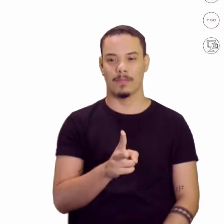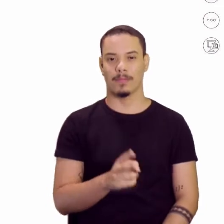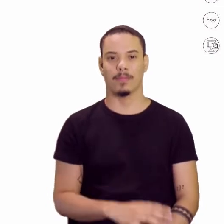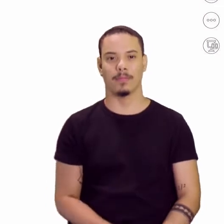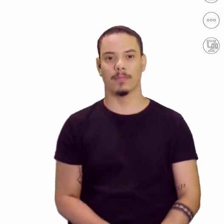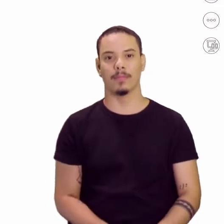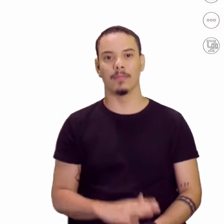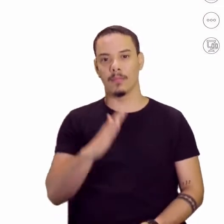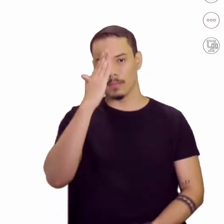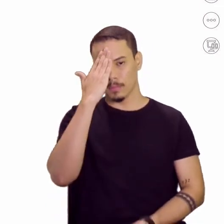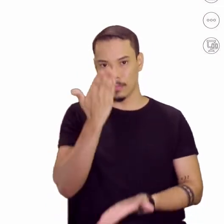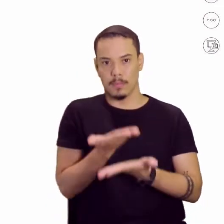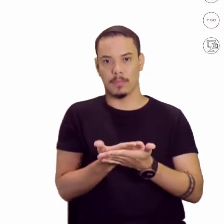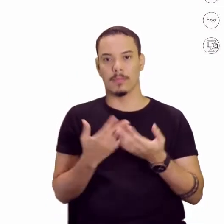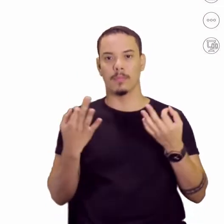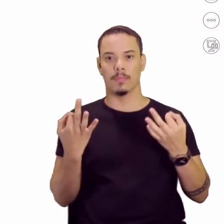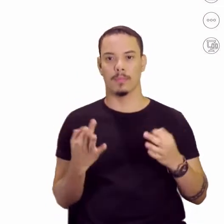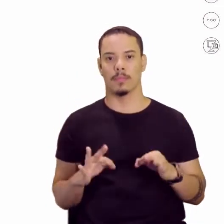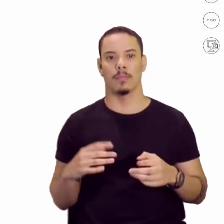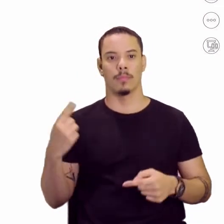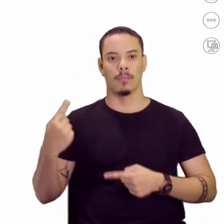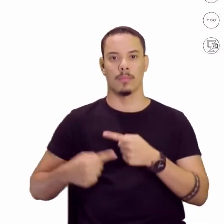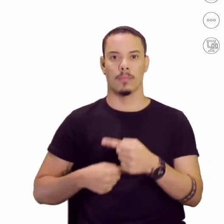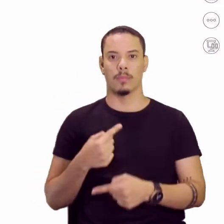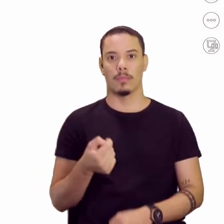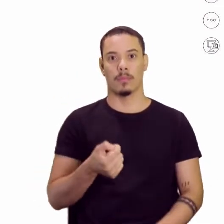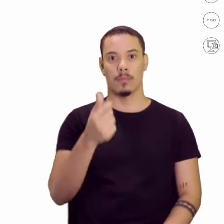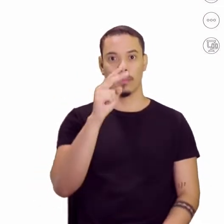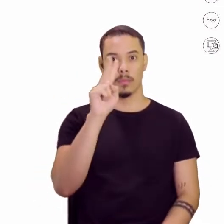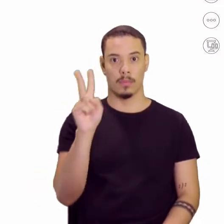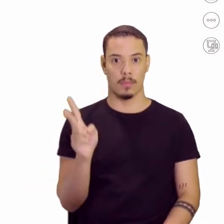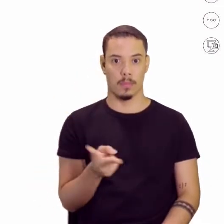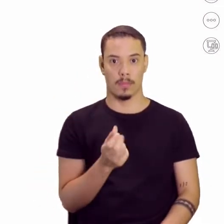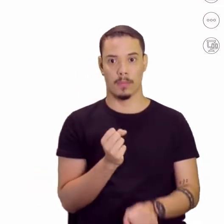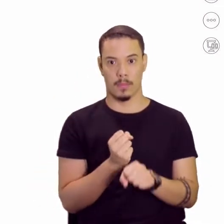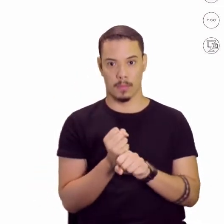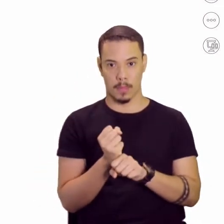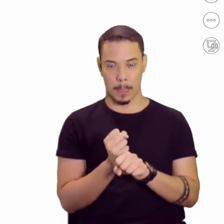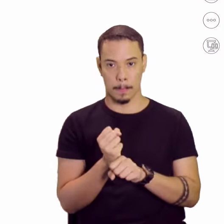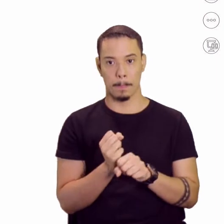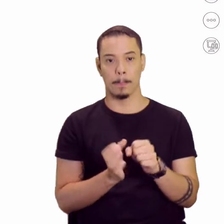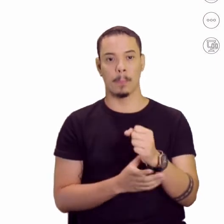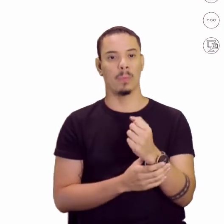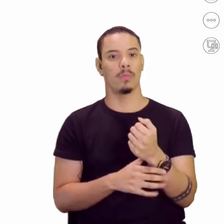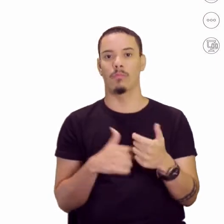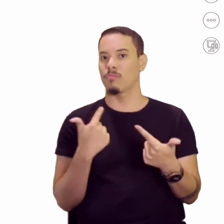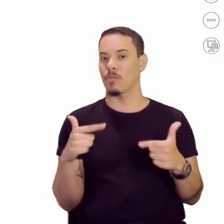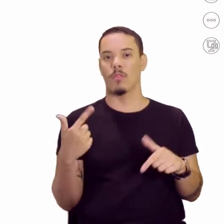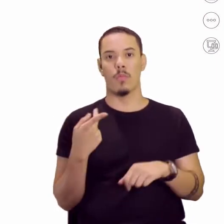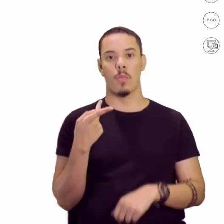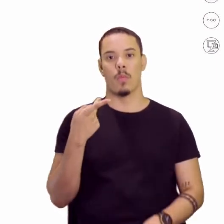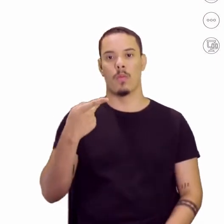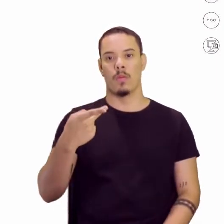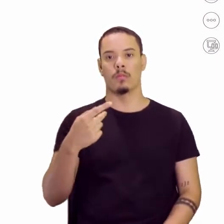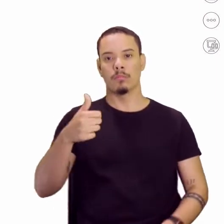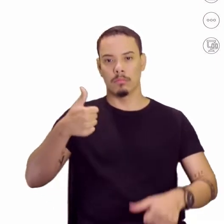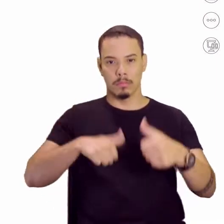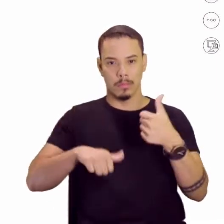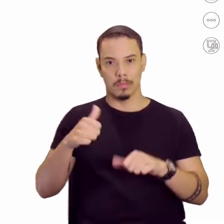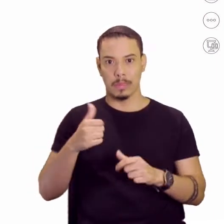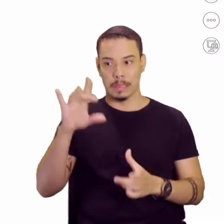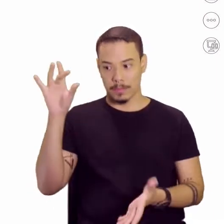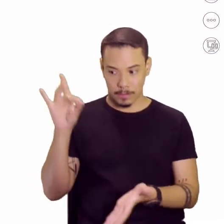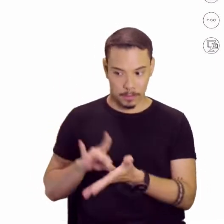A crença nesta afirmação perdurou durante quase 2000 anos, sem que tivesse procurado verificar